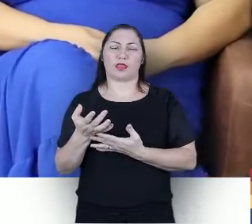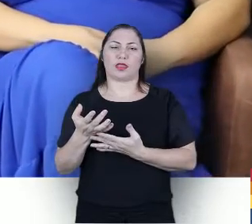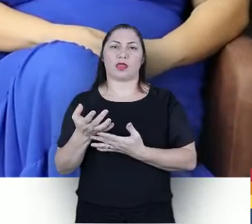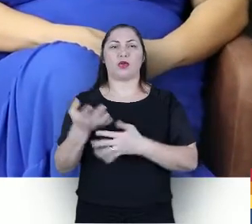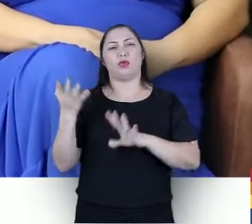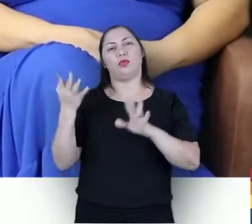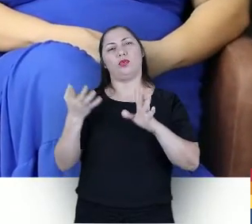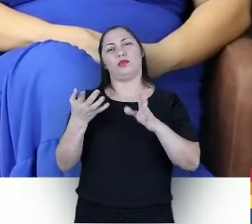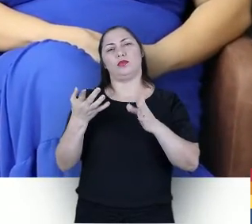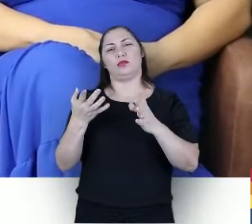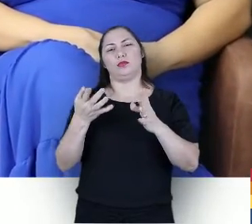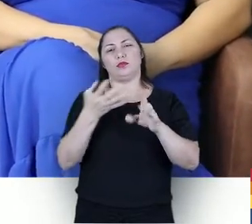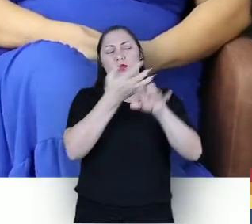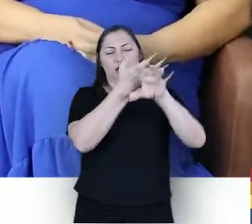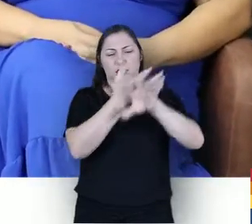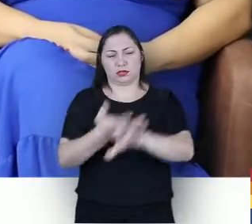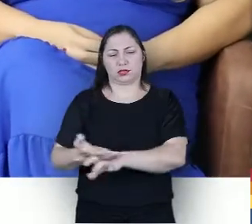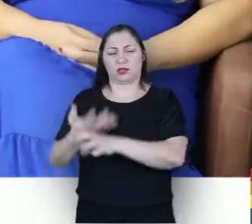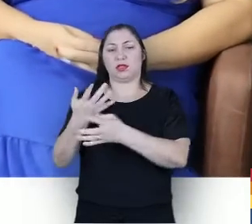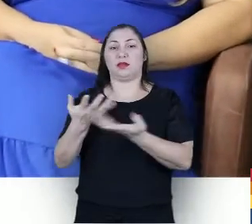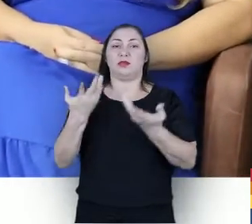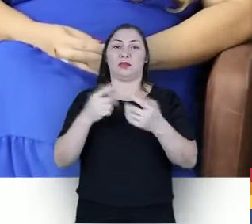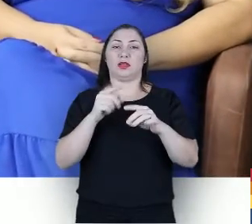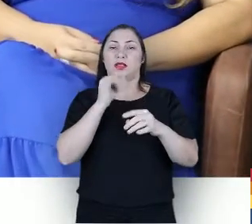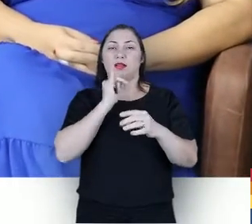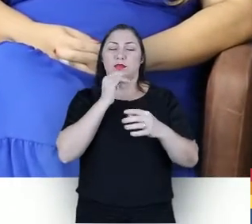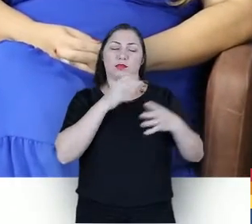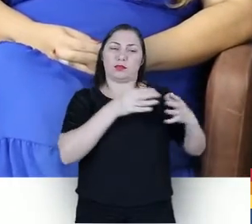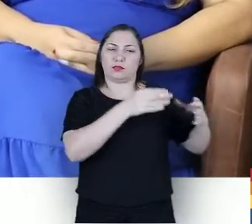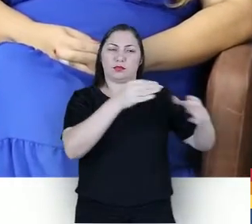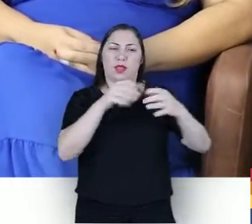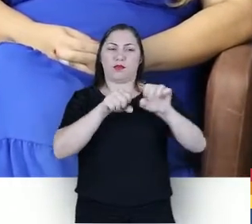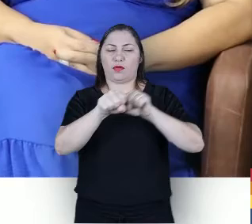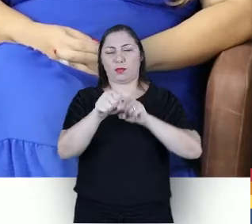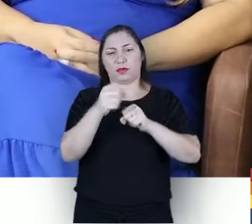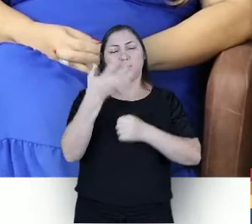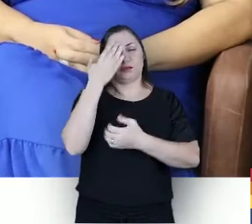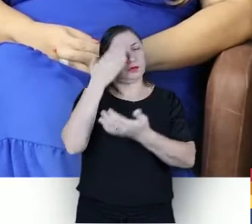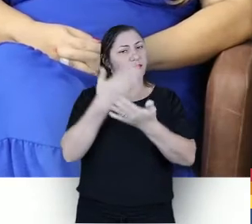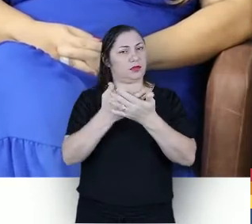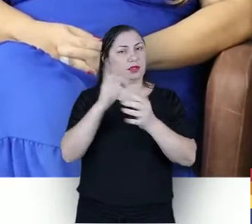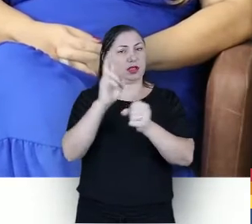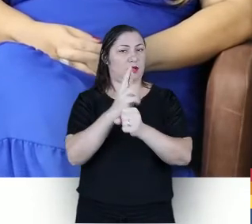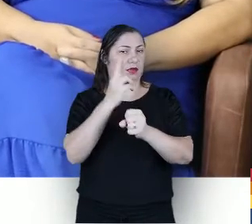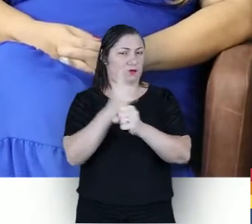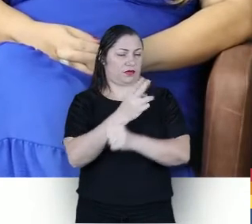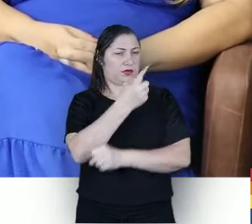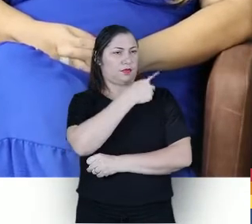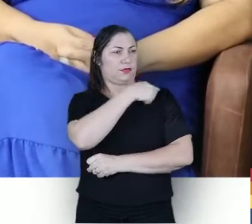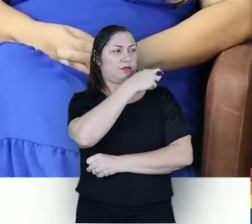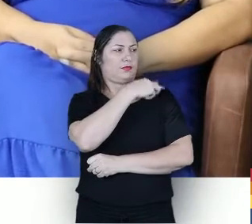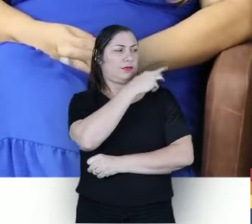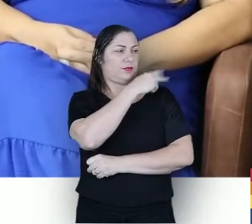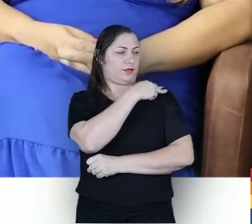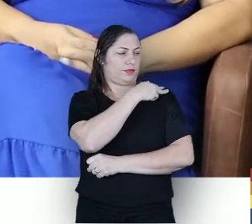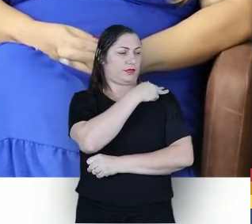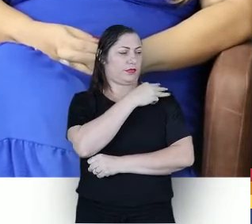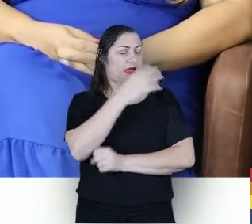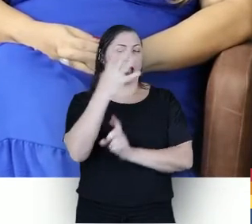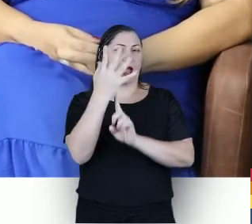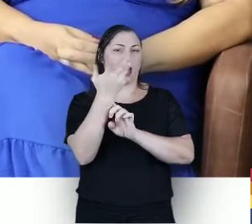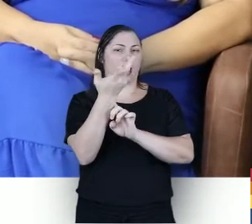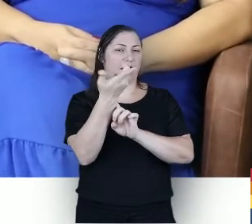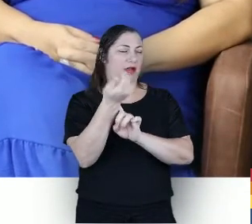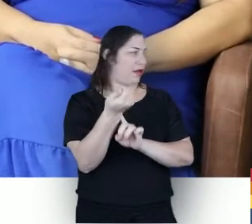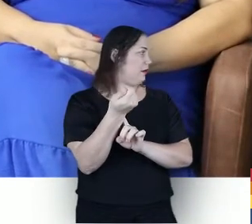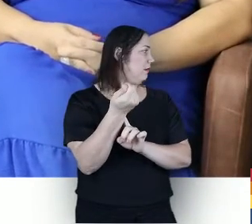É isso. Bom, nesse contexto de trazer o componente curricular